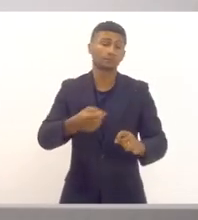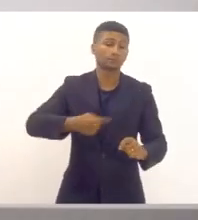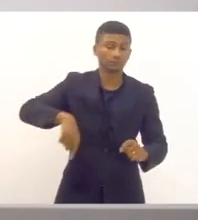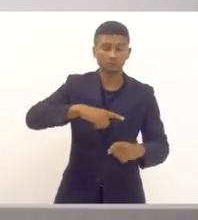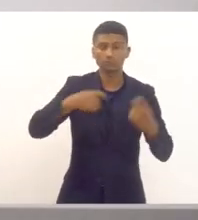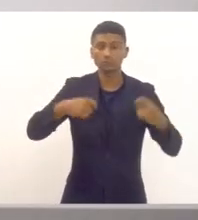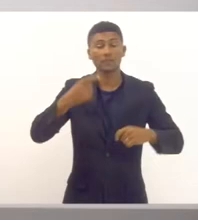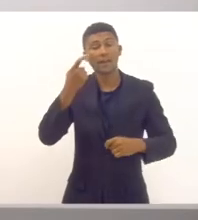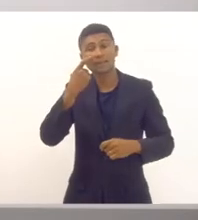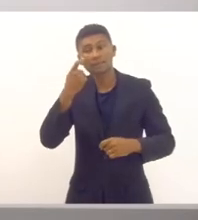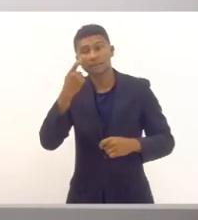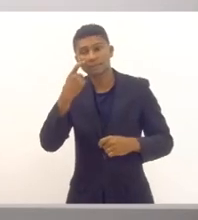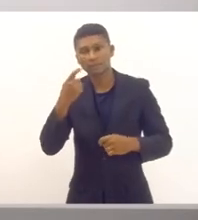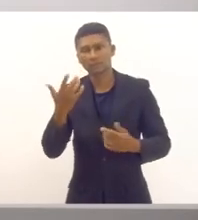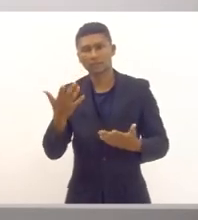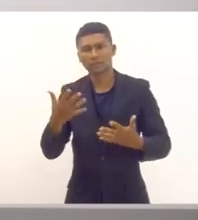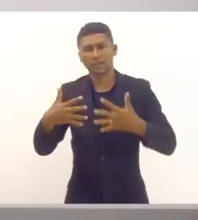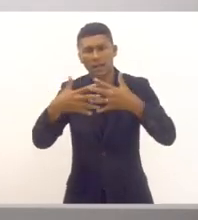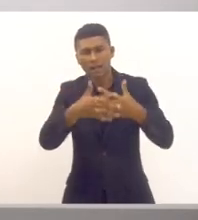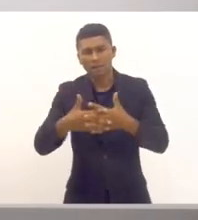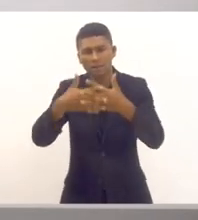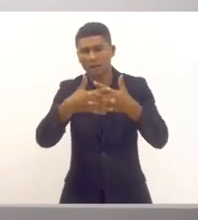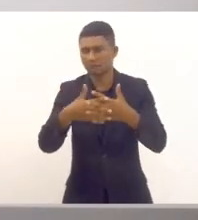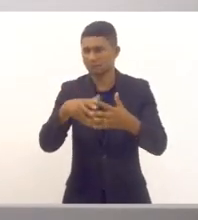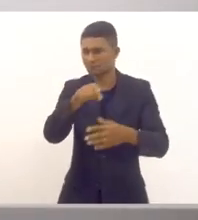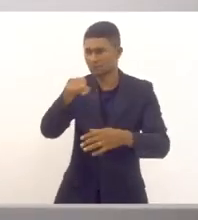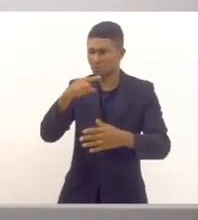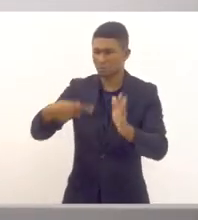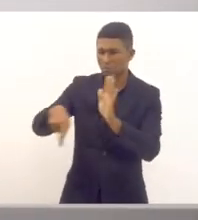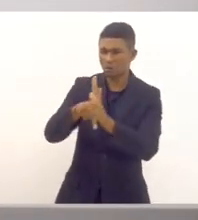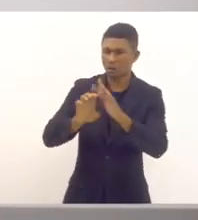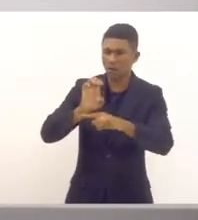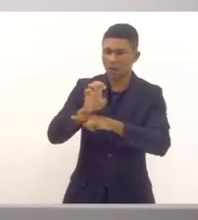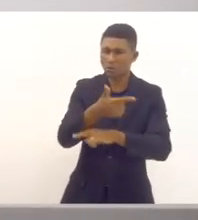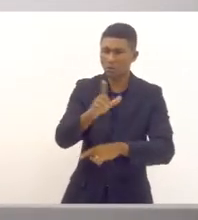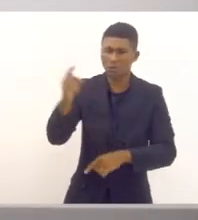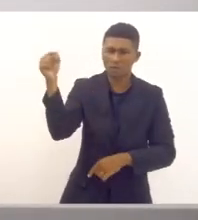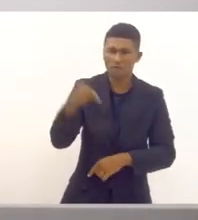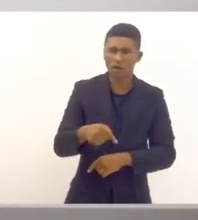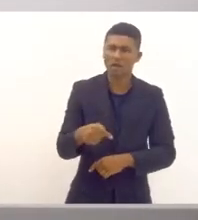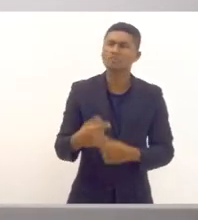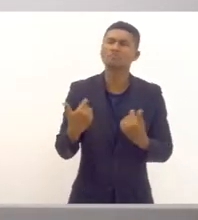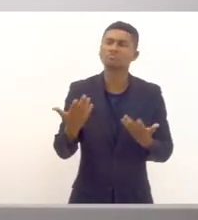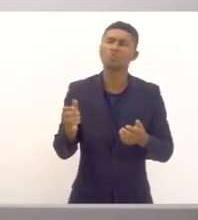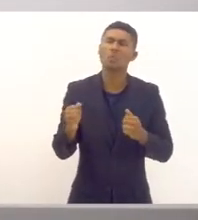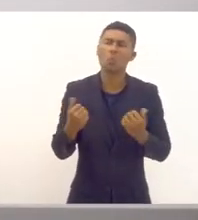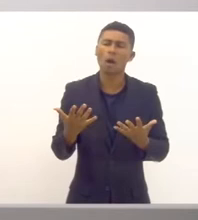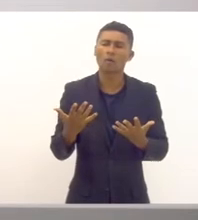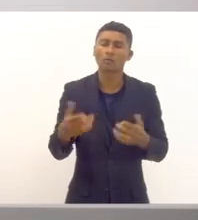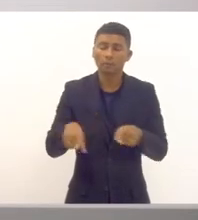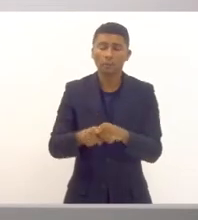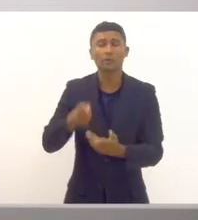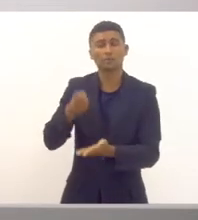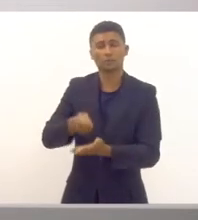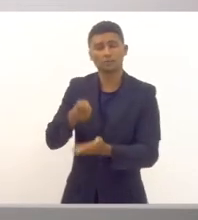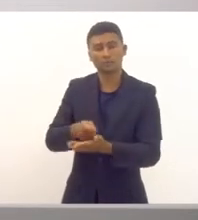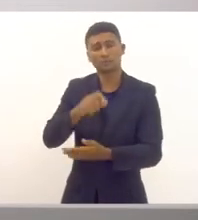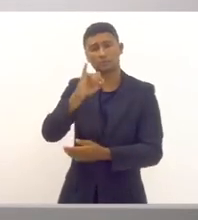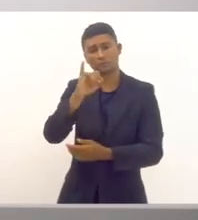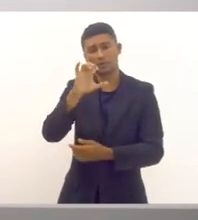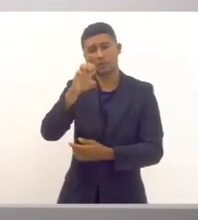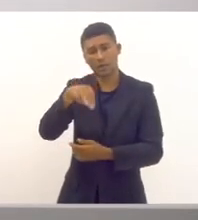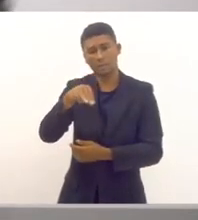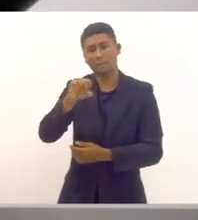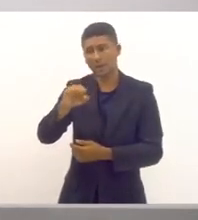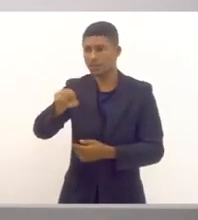quantidade de veículos que entra de fora de outros estados para cá e exigir que se pague o ICMS, como nós pagamos. Nós que